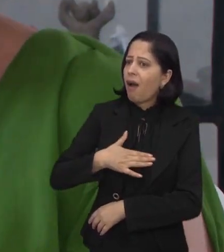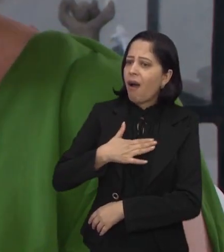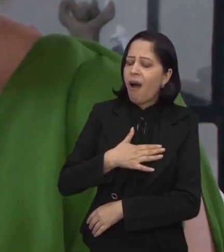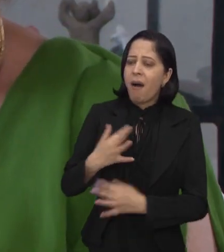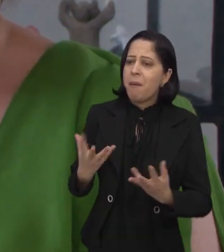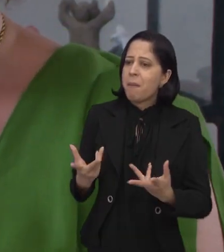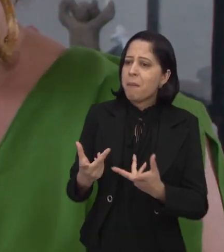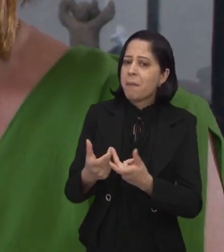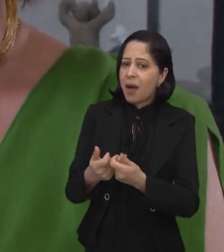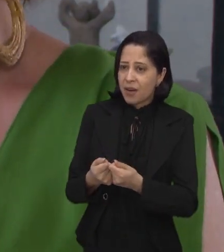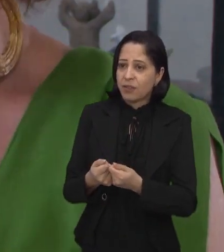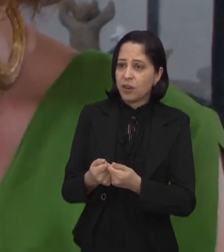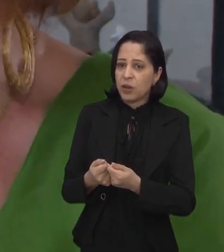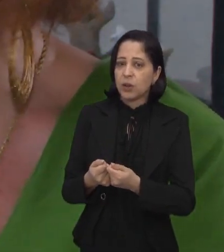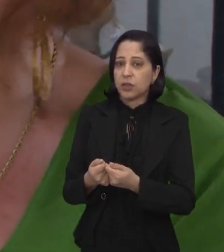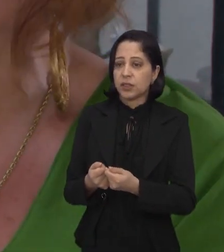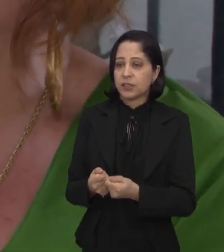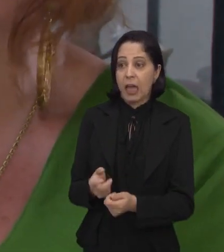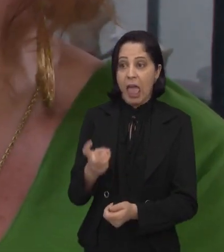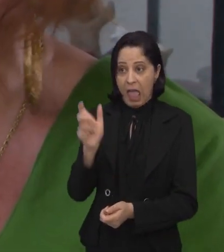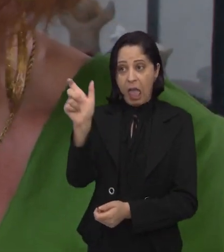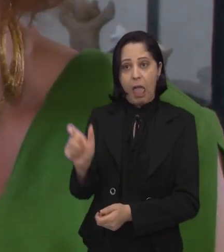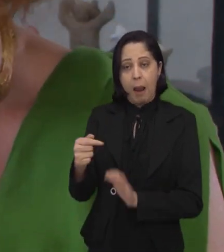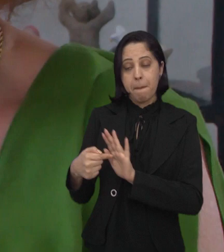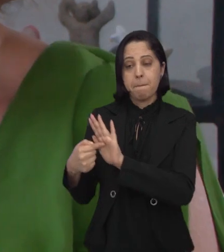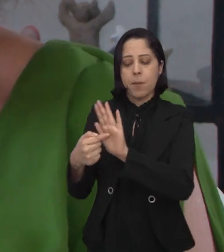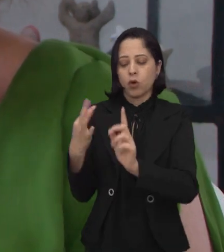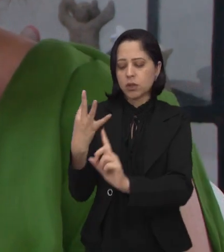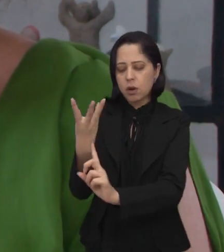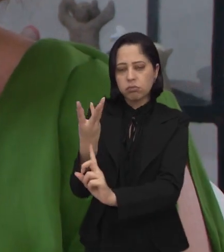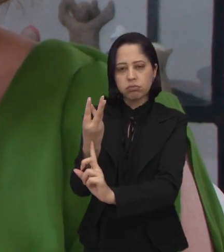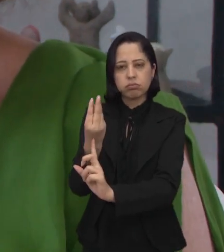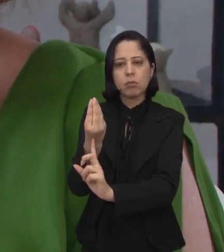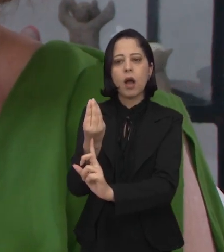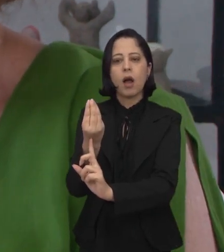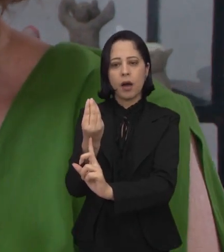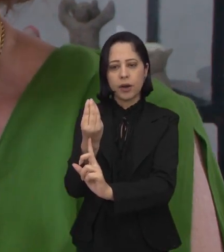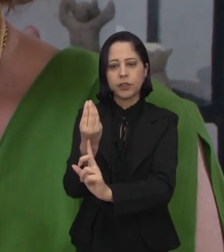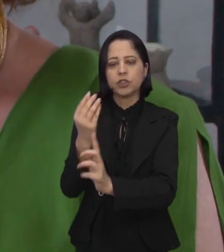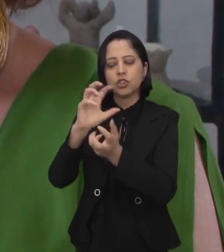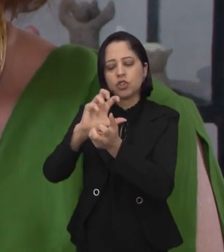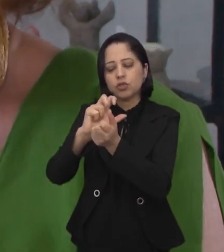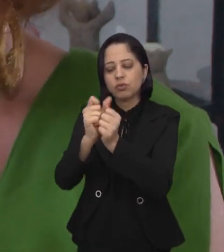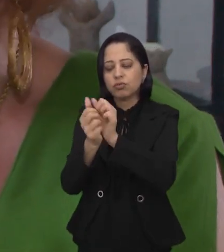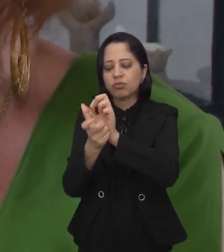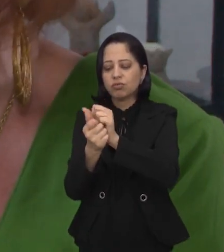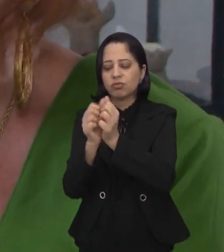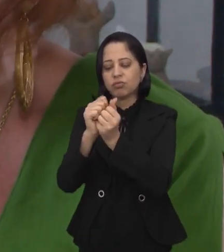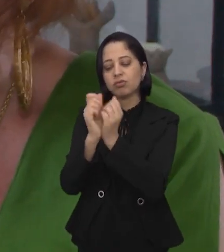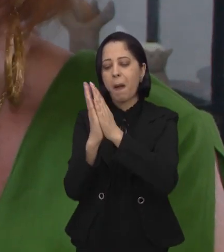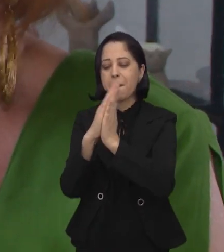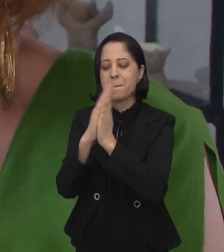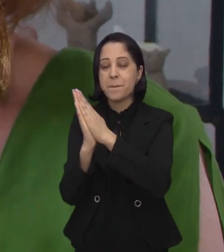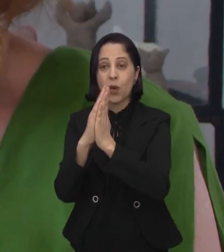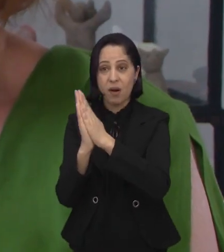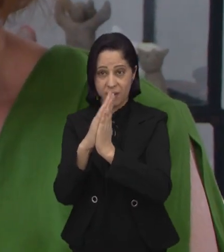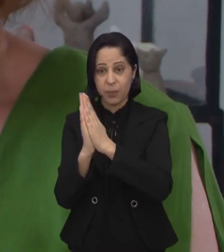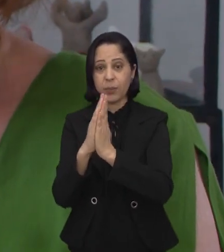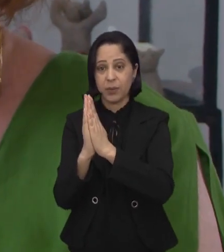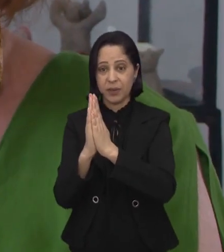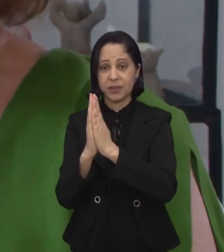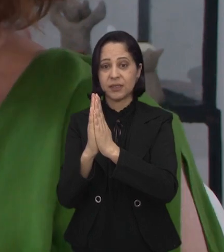Sua postura, né, humana, de muito acolhimento, de muita... promover mesmo o encantamento.